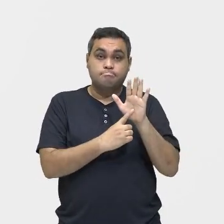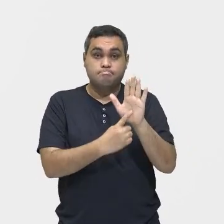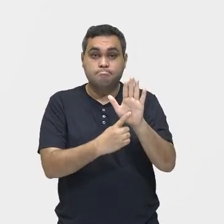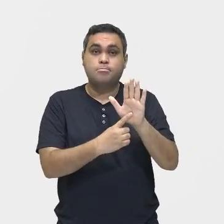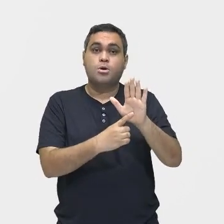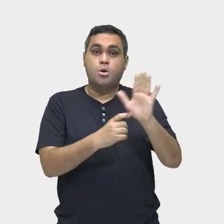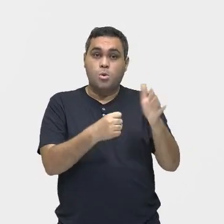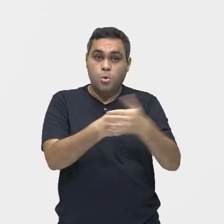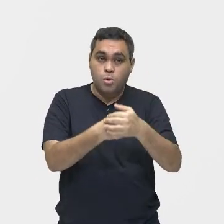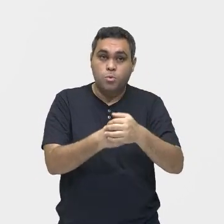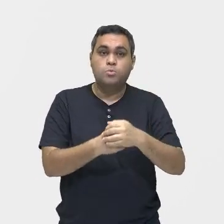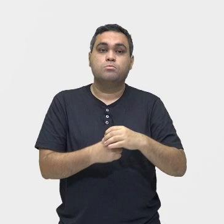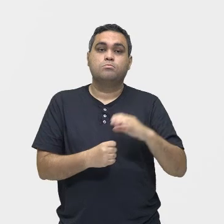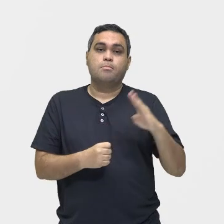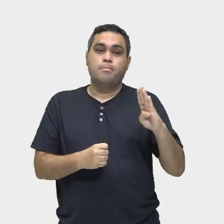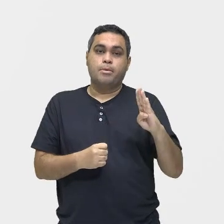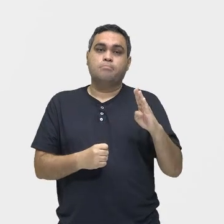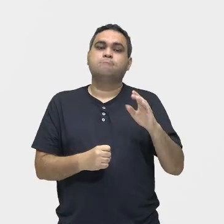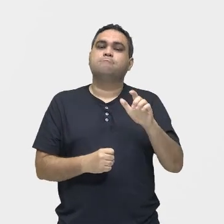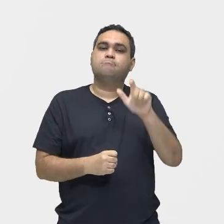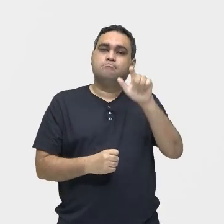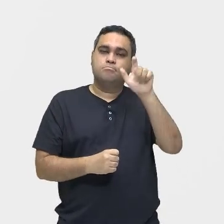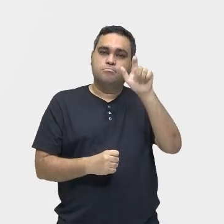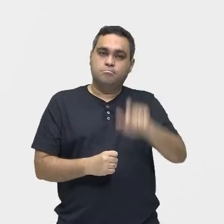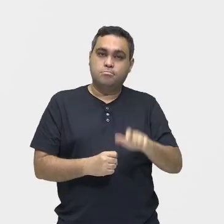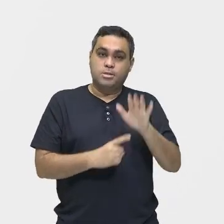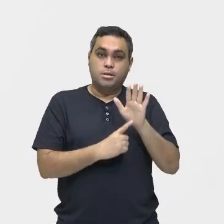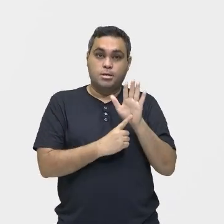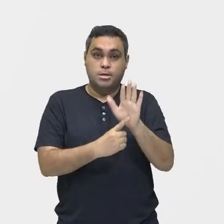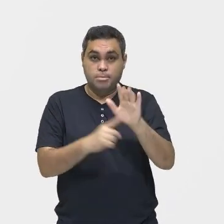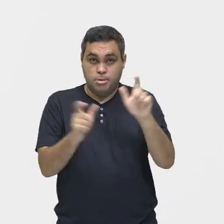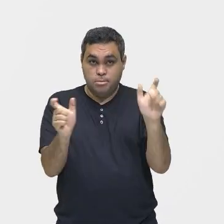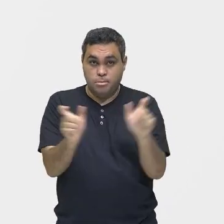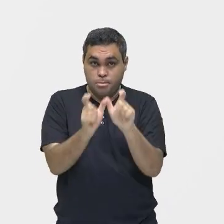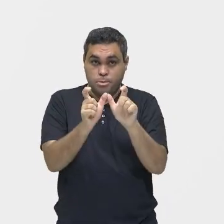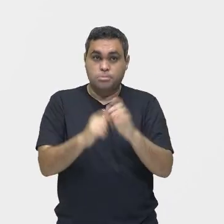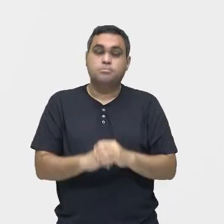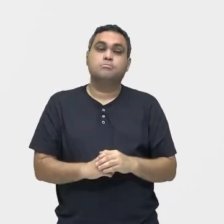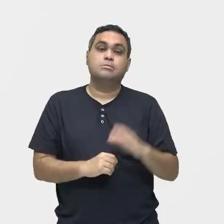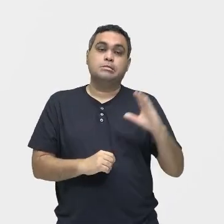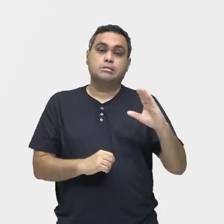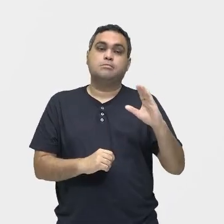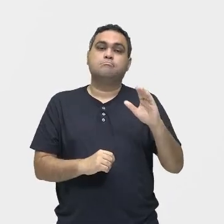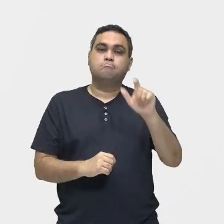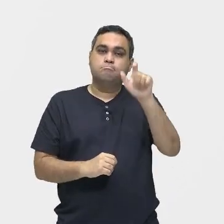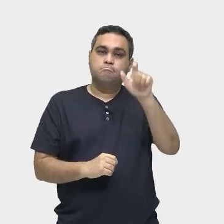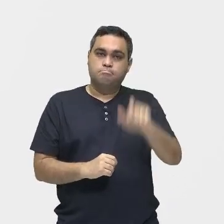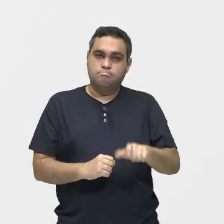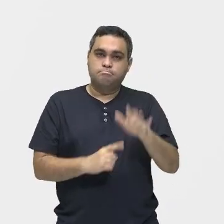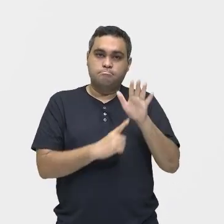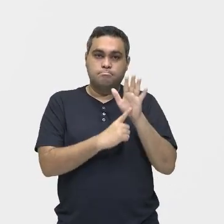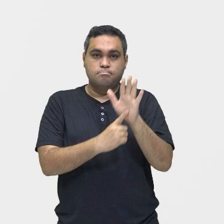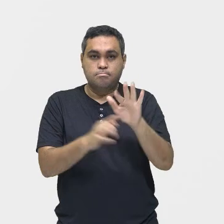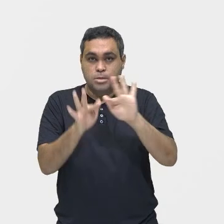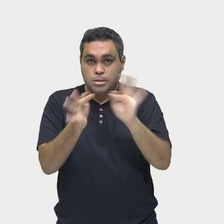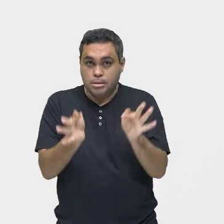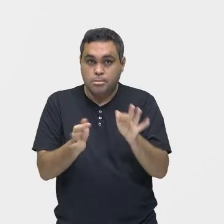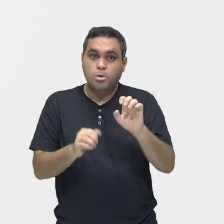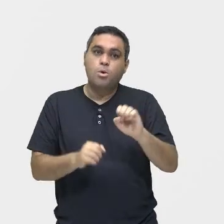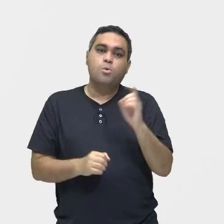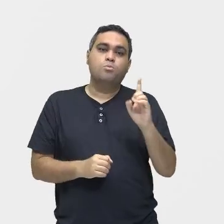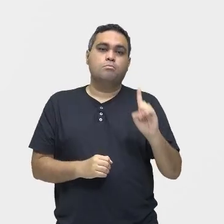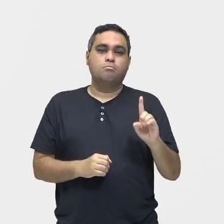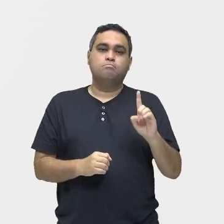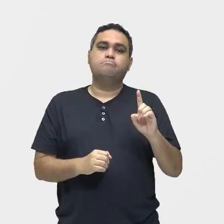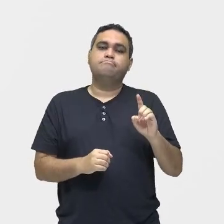determinados compostos, letra C, sujeitos determinados simples ou D, sujeitos indeterminados. Então, vocês